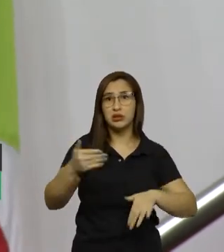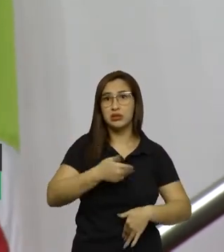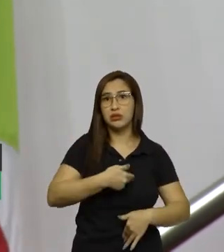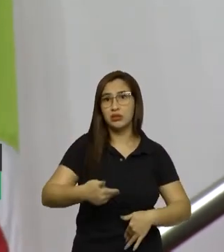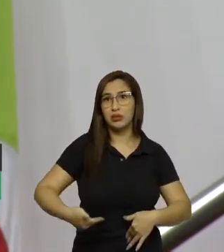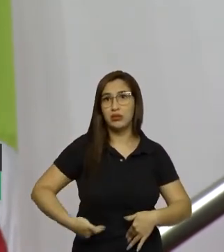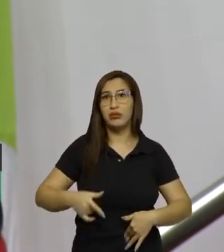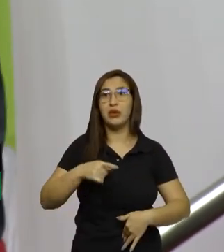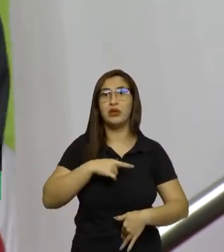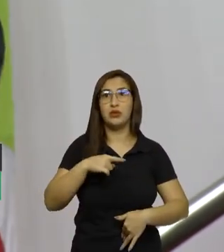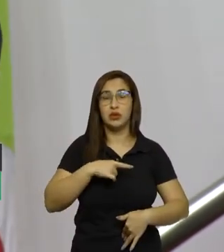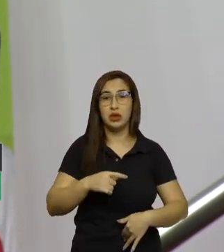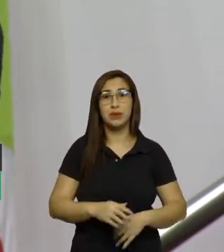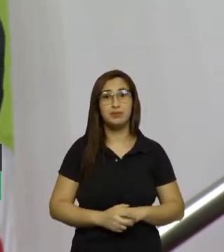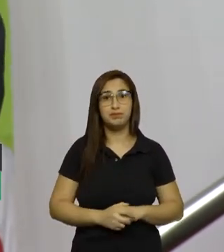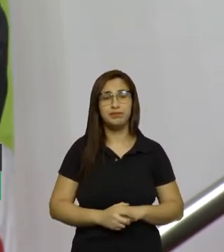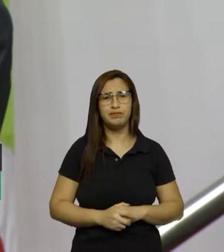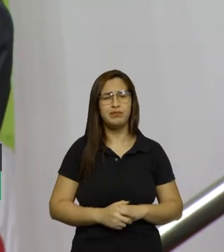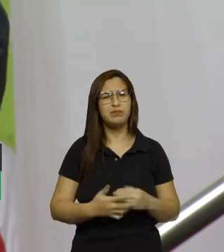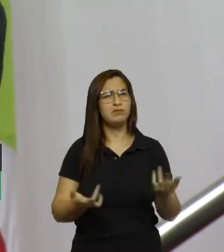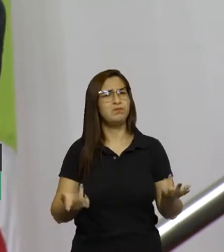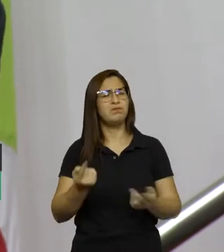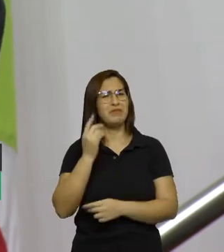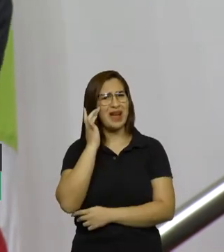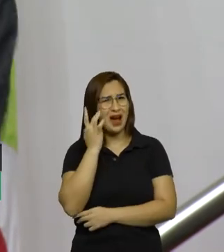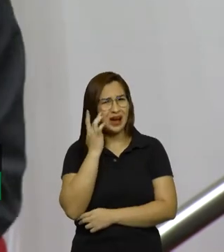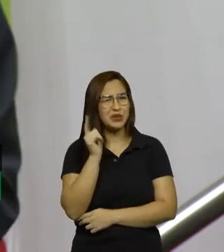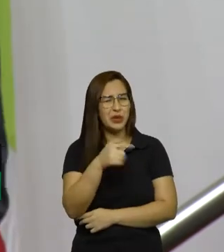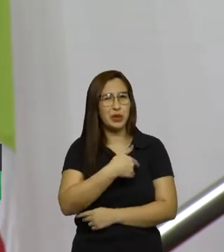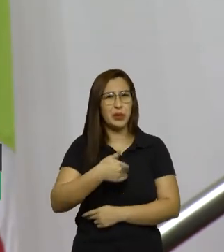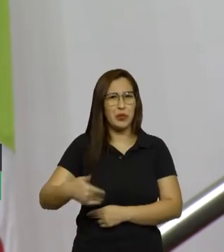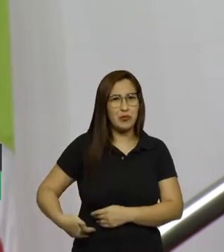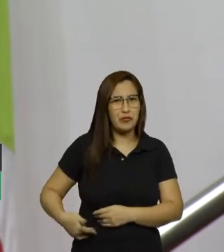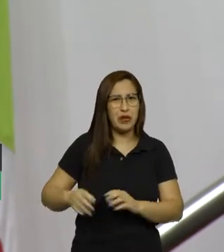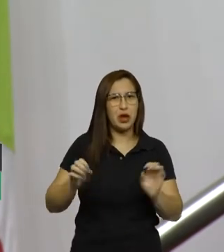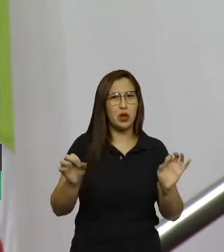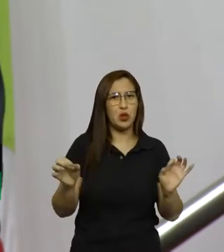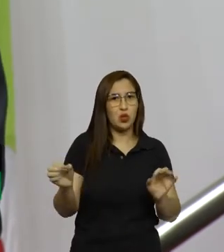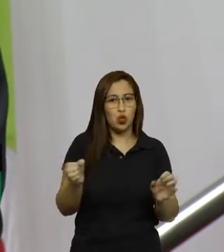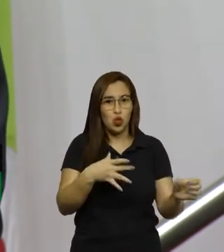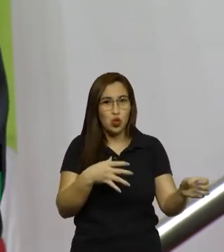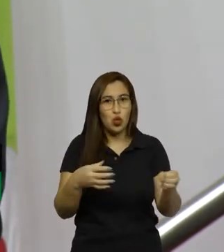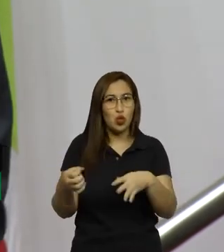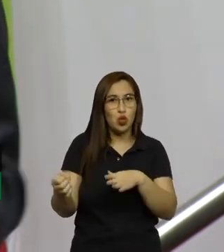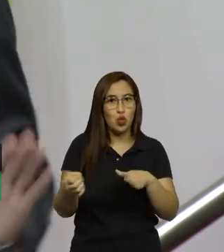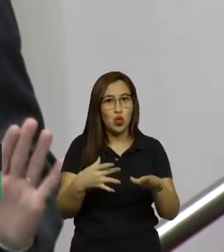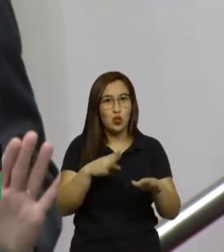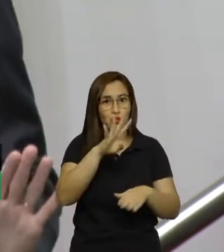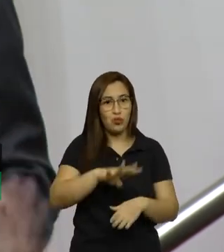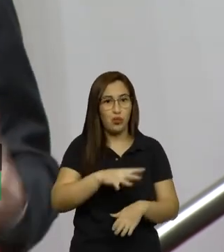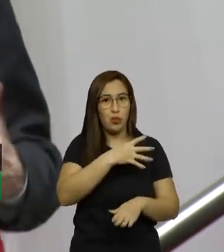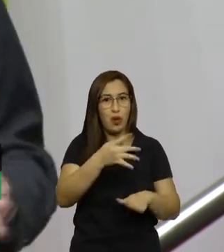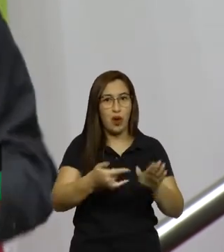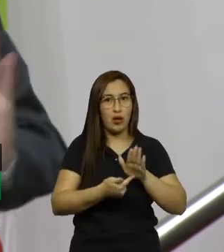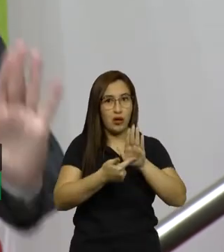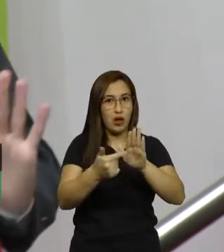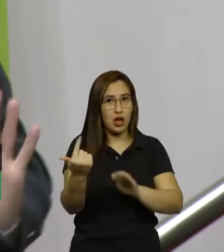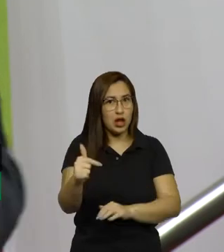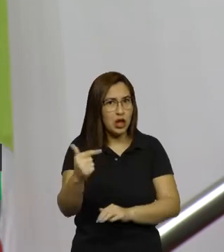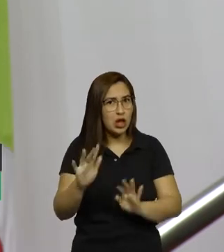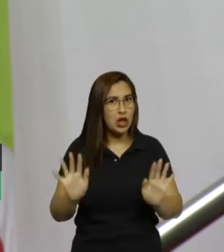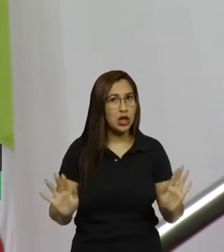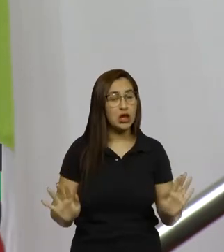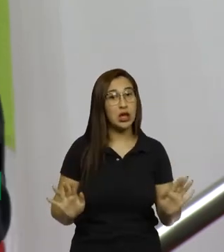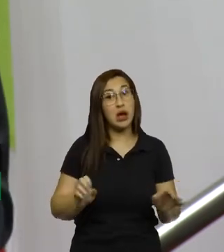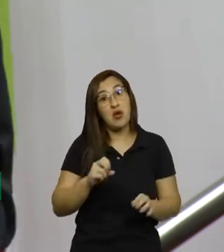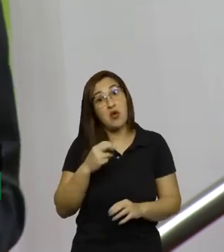Márcio? Será que o governo não está atualizando as suas planilhas? Ou será, e aí eu